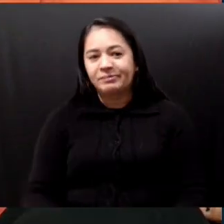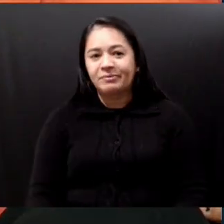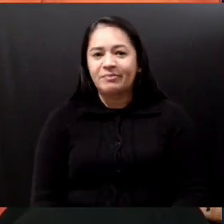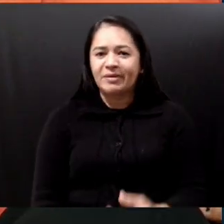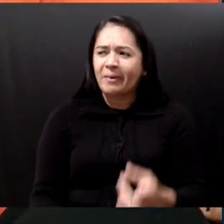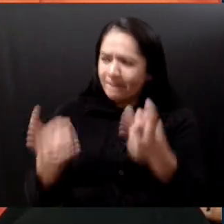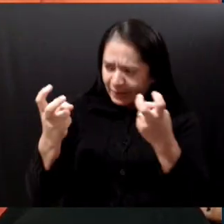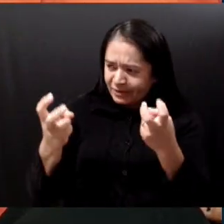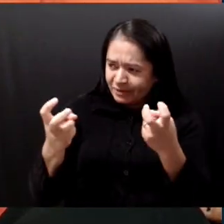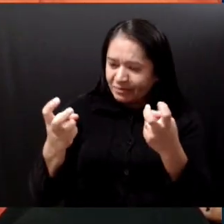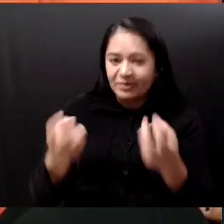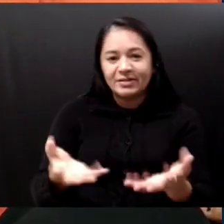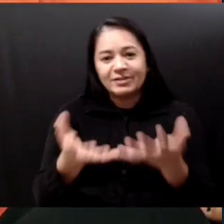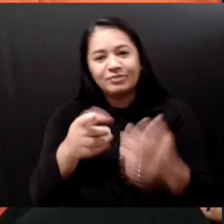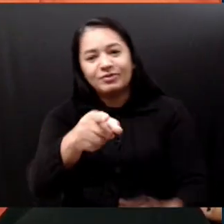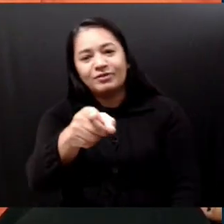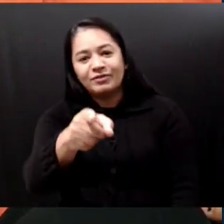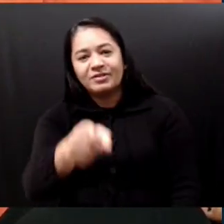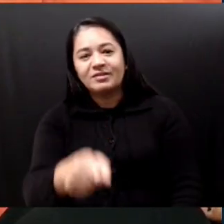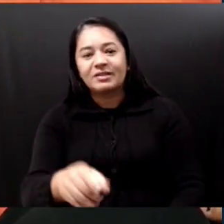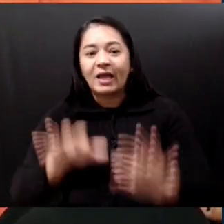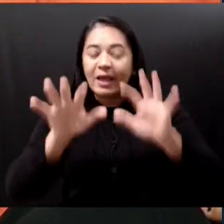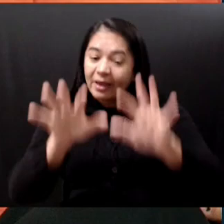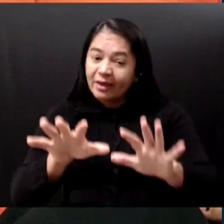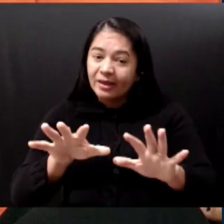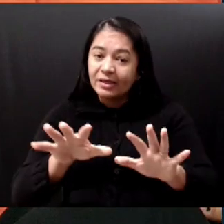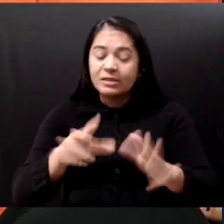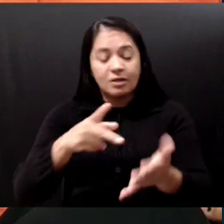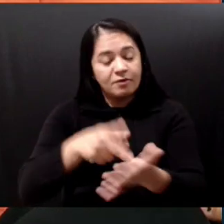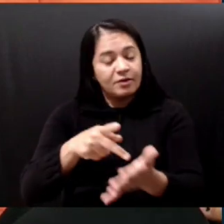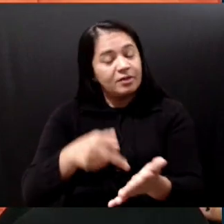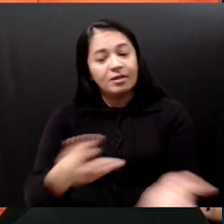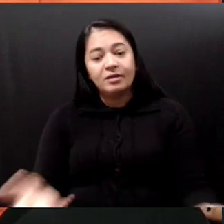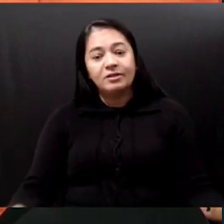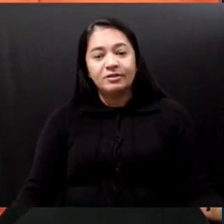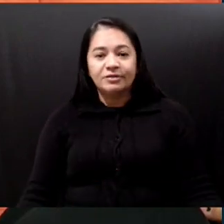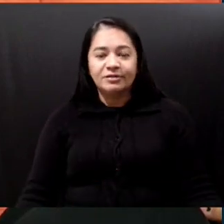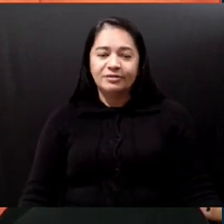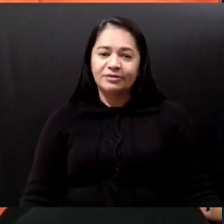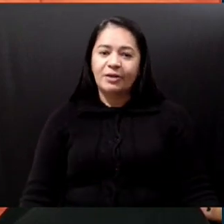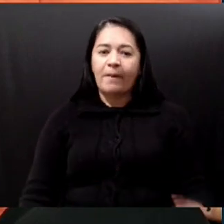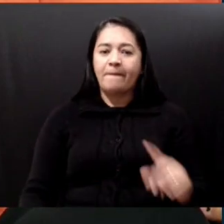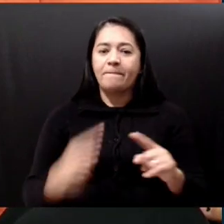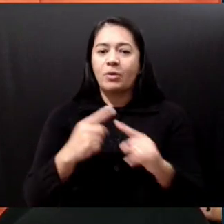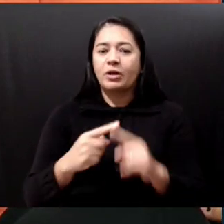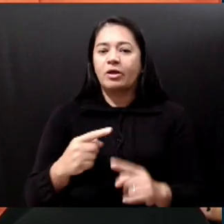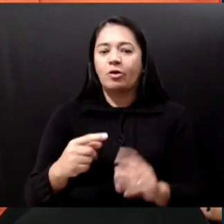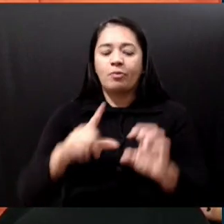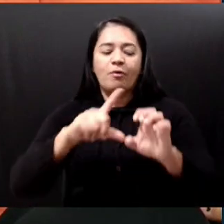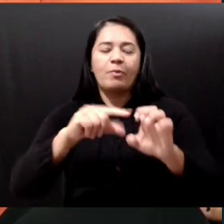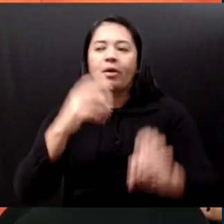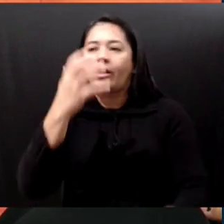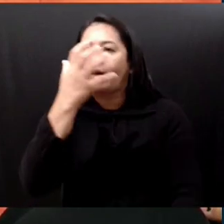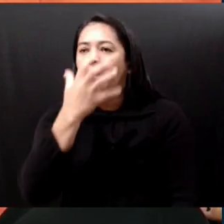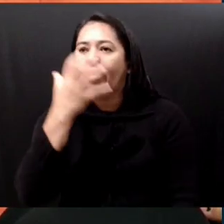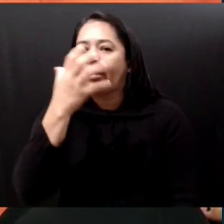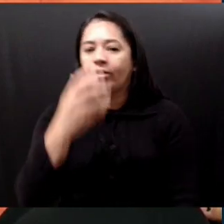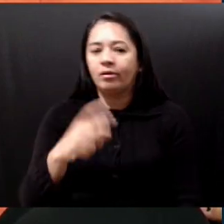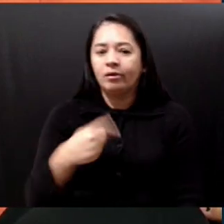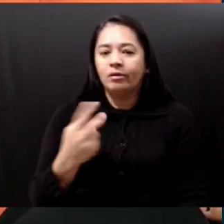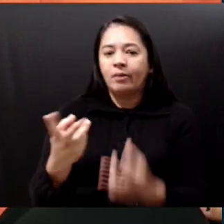outro lado. E essa é a mais pura verdade. Essa questão da romantização do empreendedorismo, que a gente vê muito na rede social,